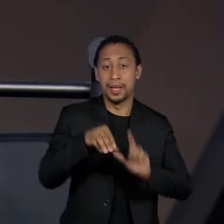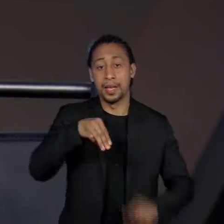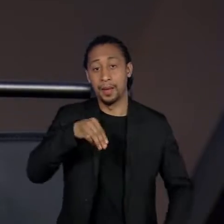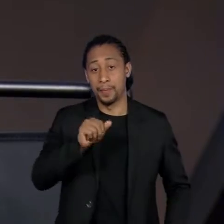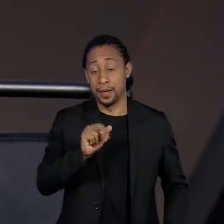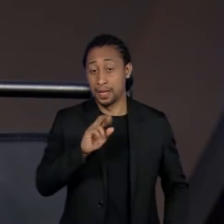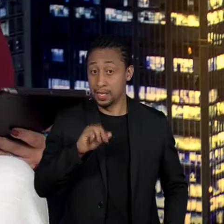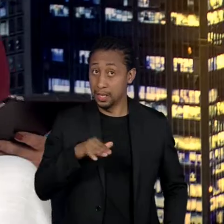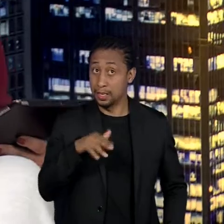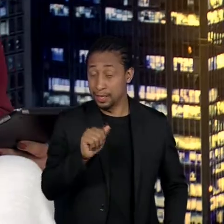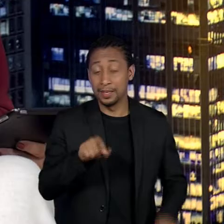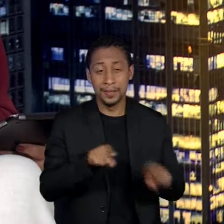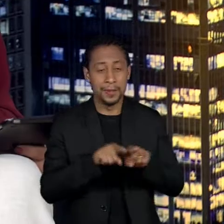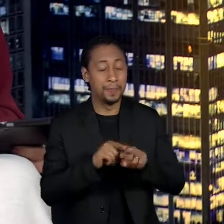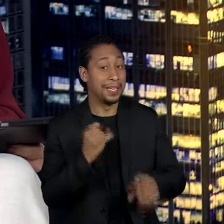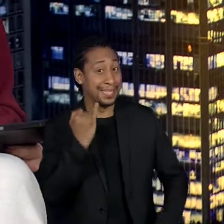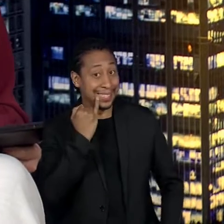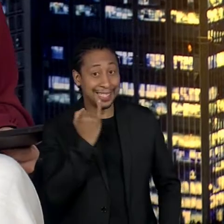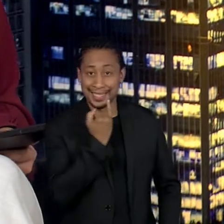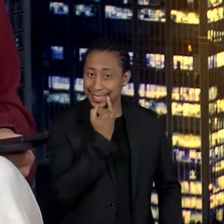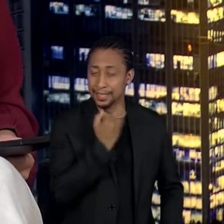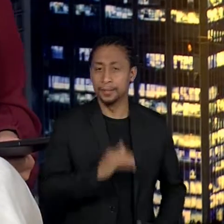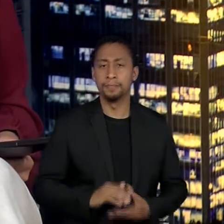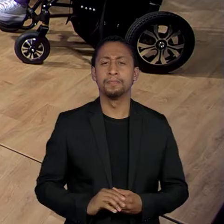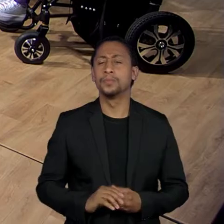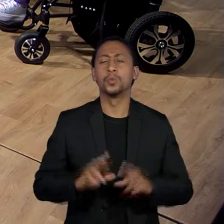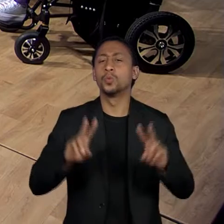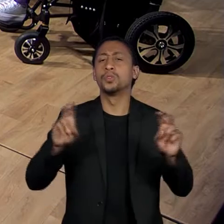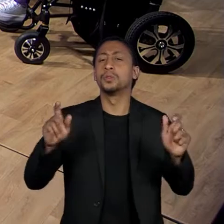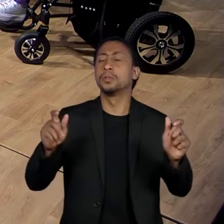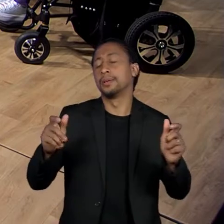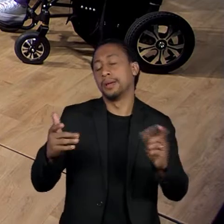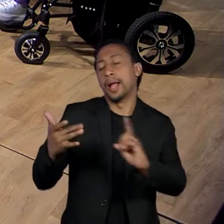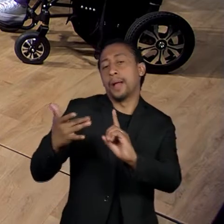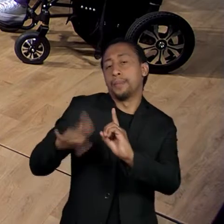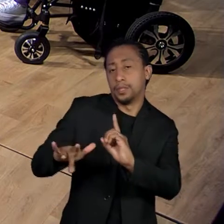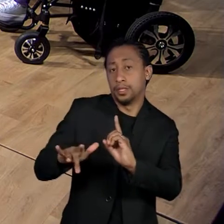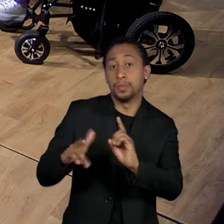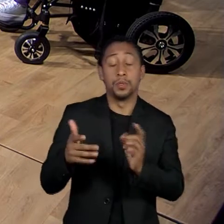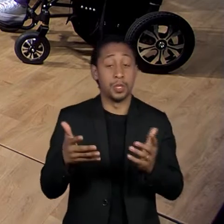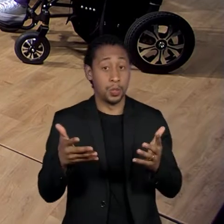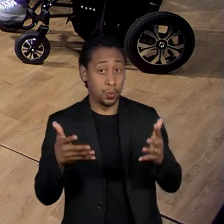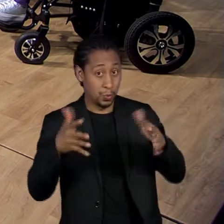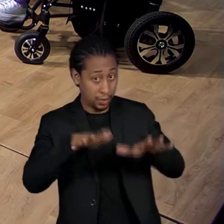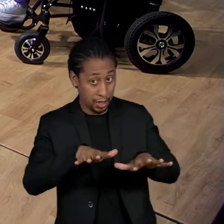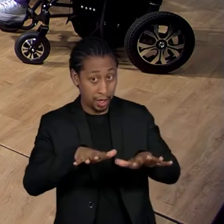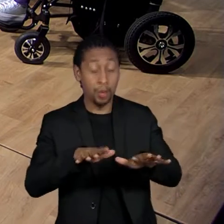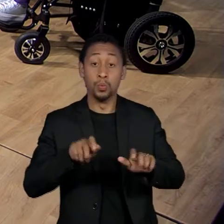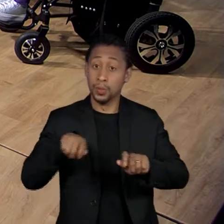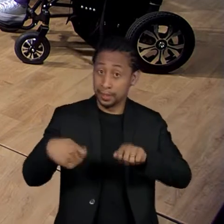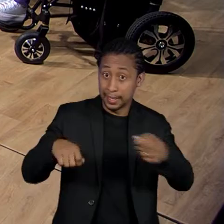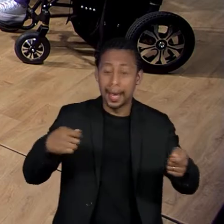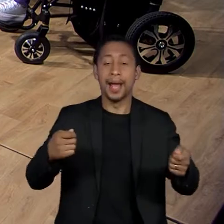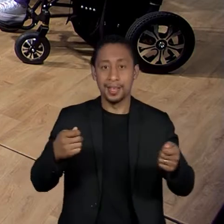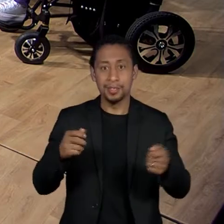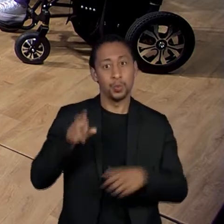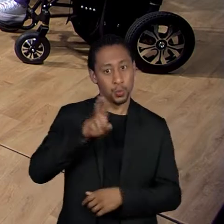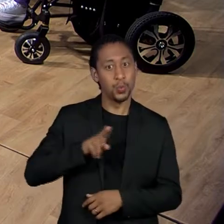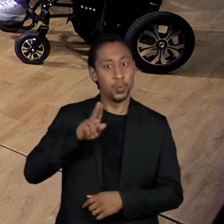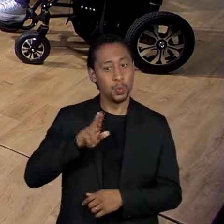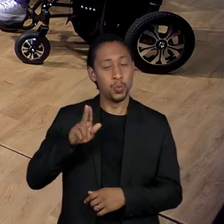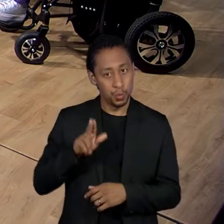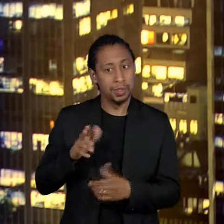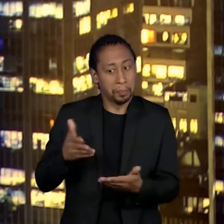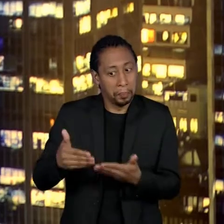e Ivan Barão. Estamos aqui falando sobre capacitismo, sobre inclusão, são termos cada vez mais usados e que precisamos cada vez